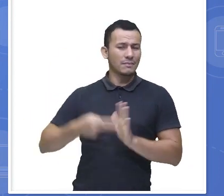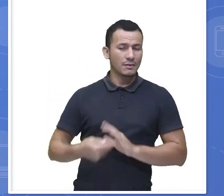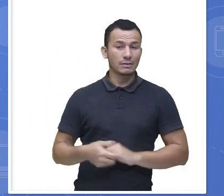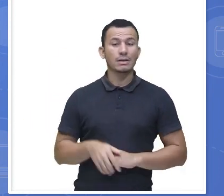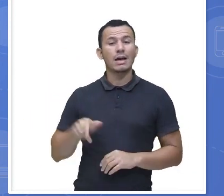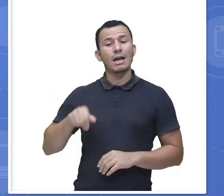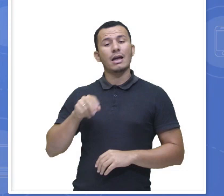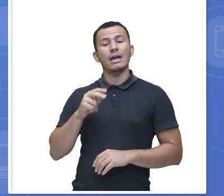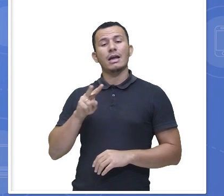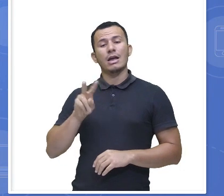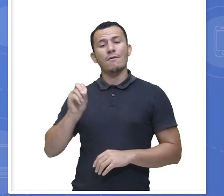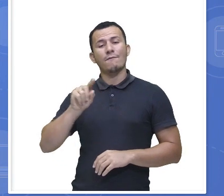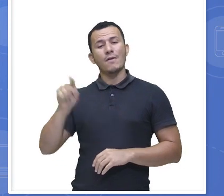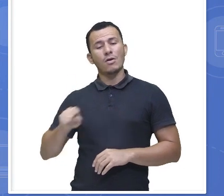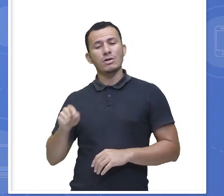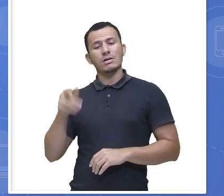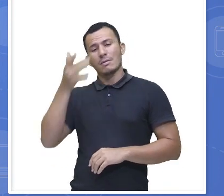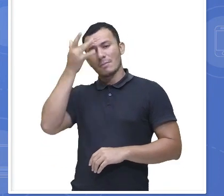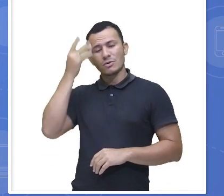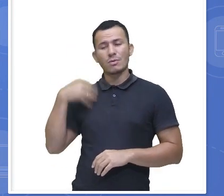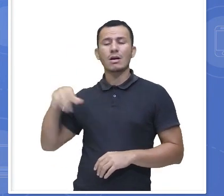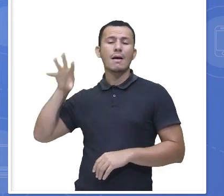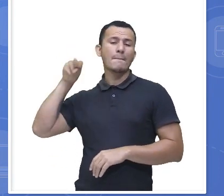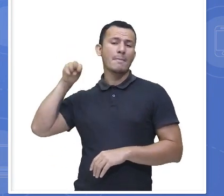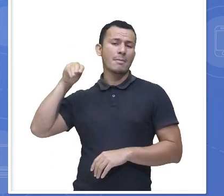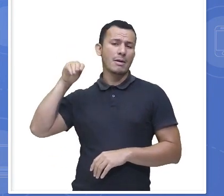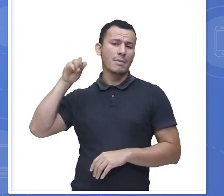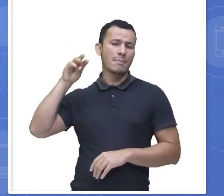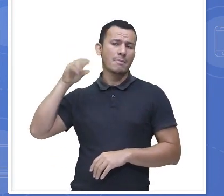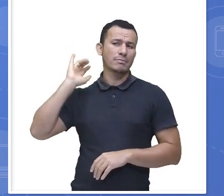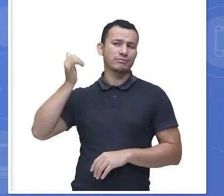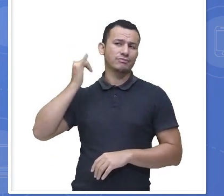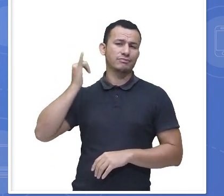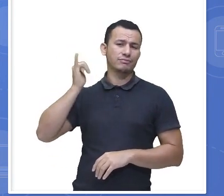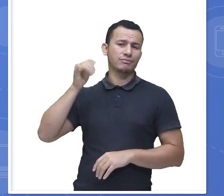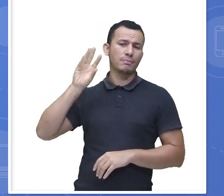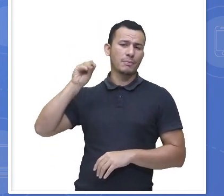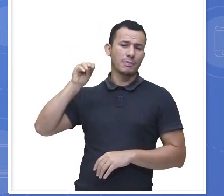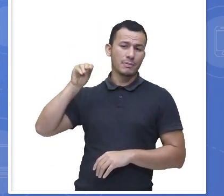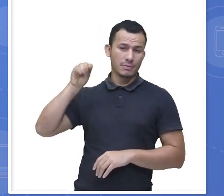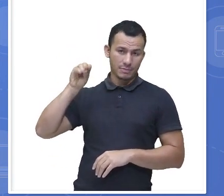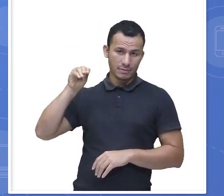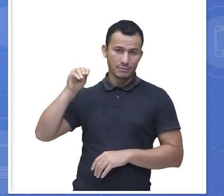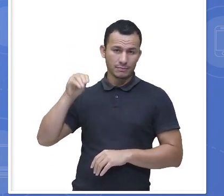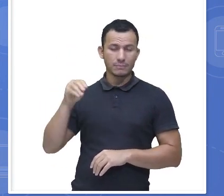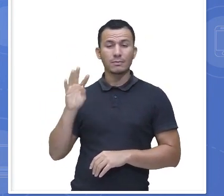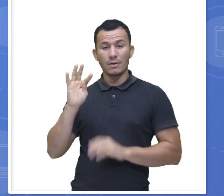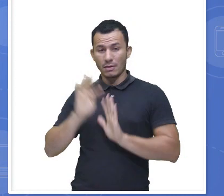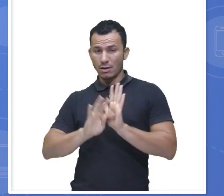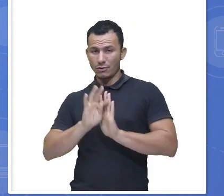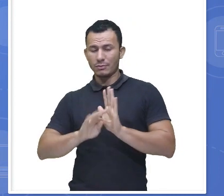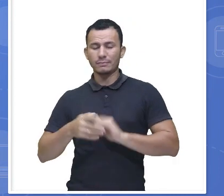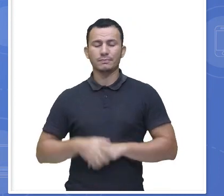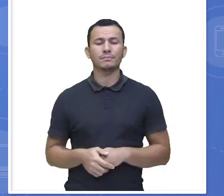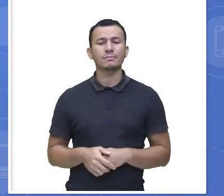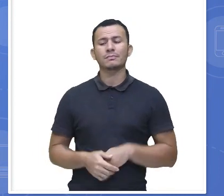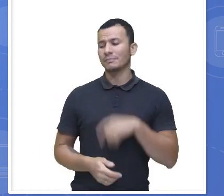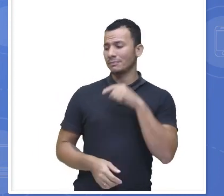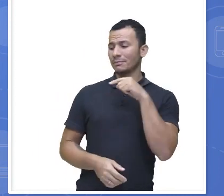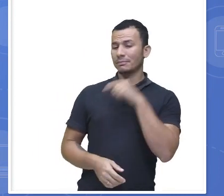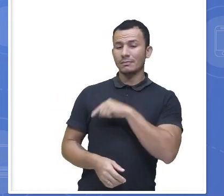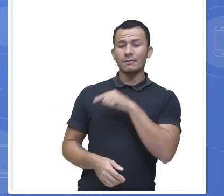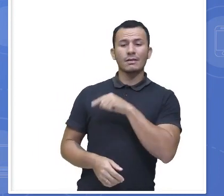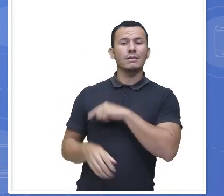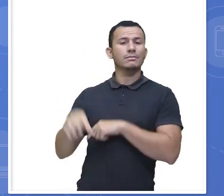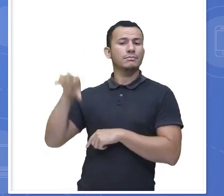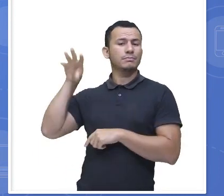a voz que narra. Narrar é contar, é relatar o texto. Esse narrador, gente, preste atenção,